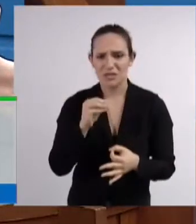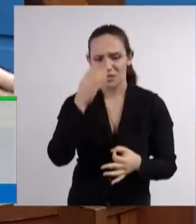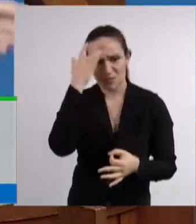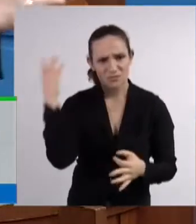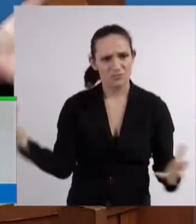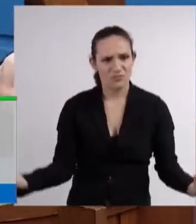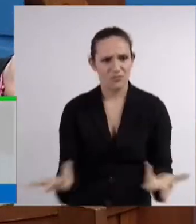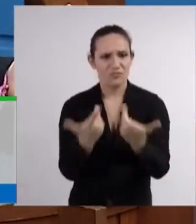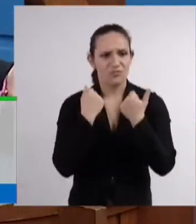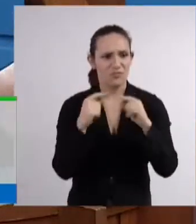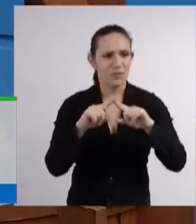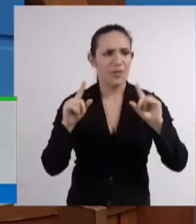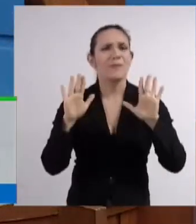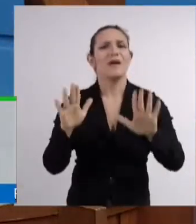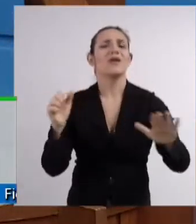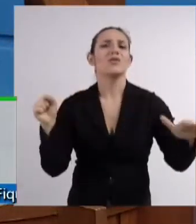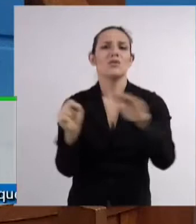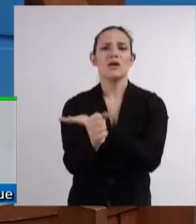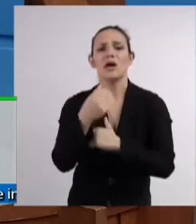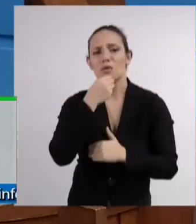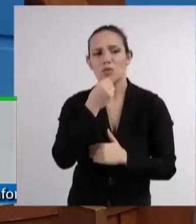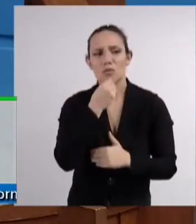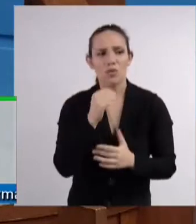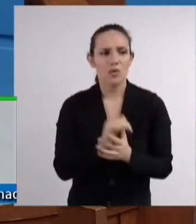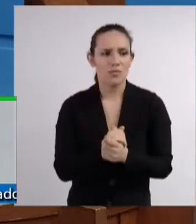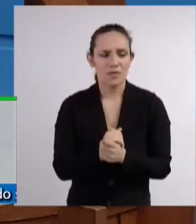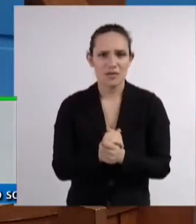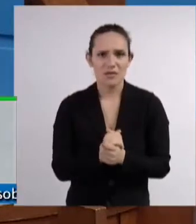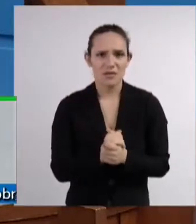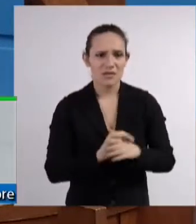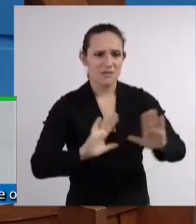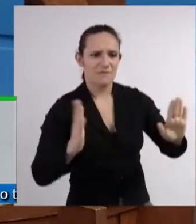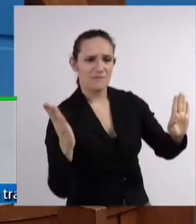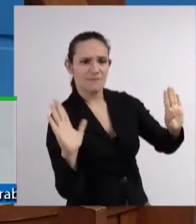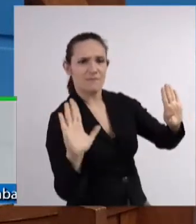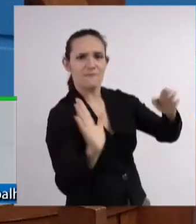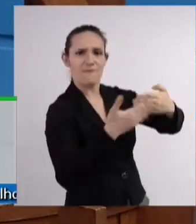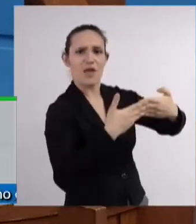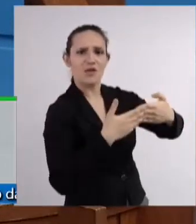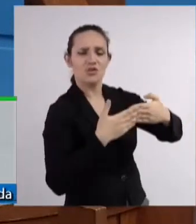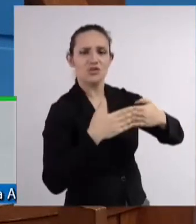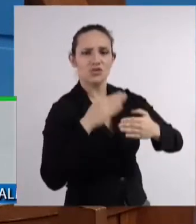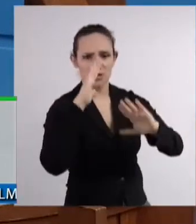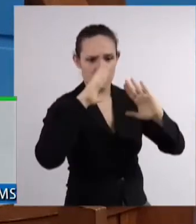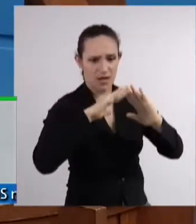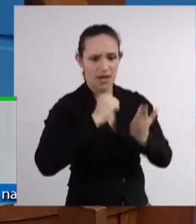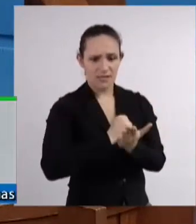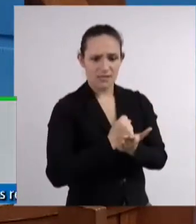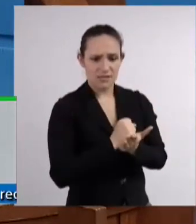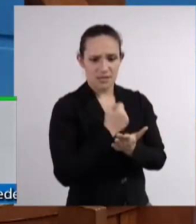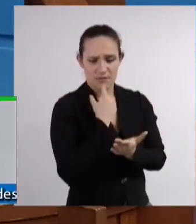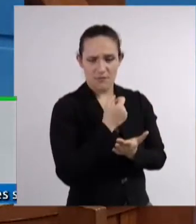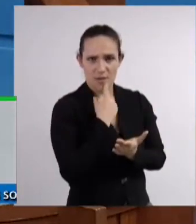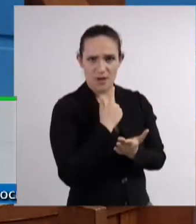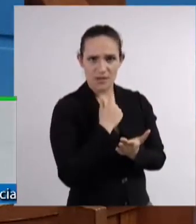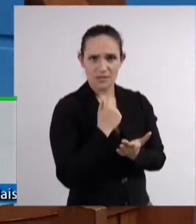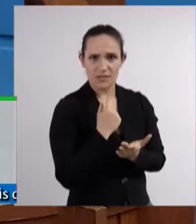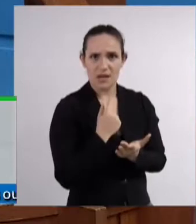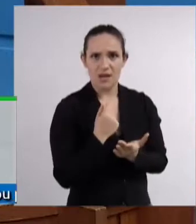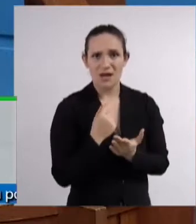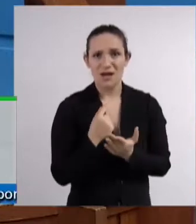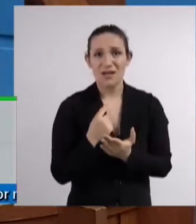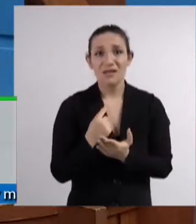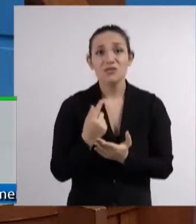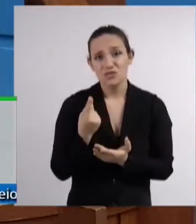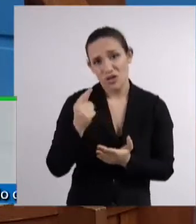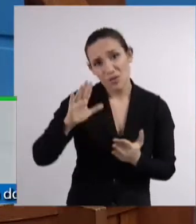saúde. Mas colocar um engenheiro que fecha a farmácia popular, fecha a farmácia popular, deputado Jorge Takimoto, onde